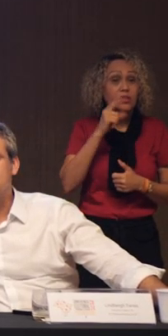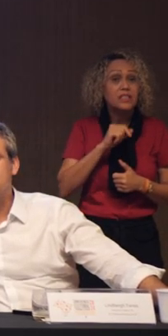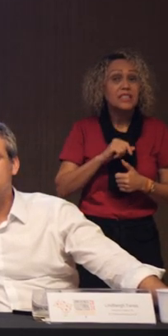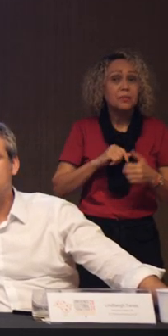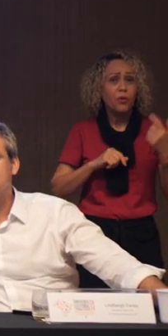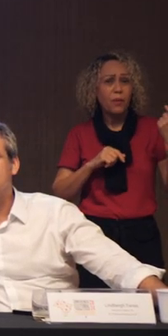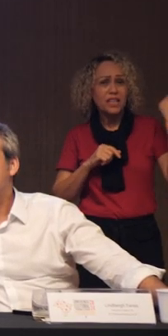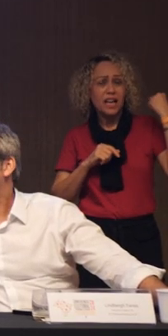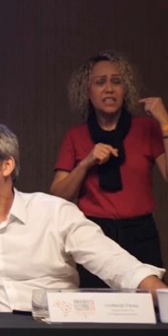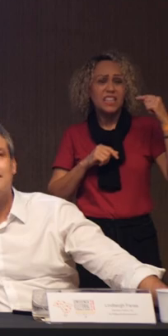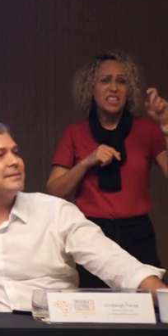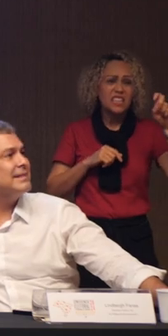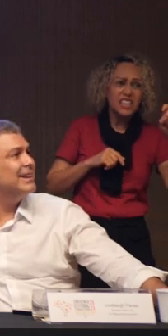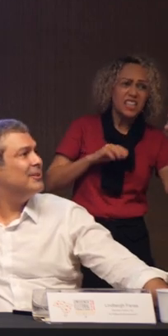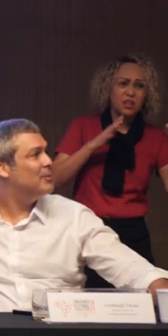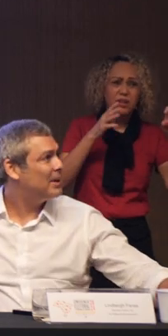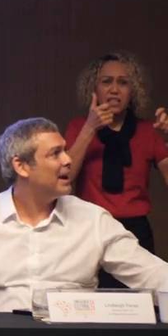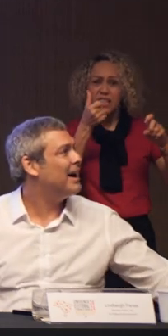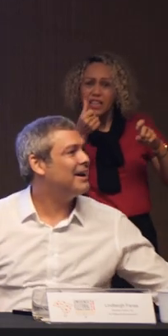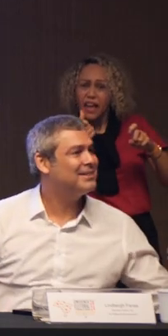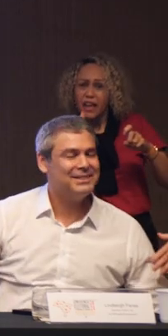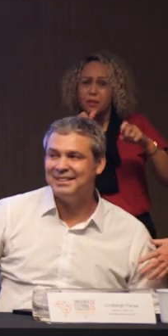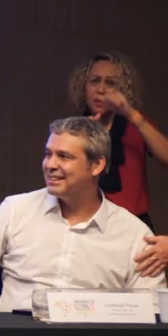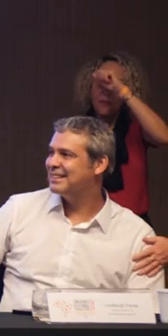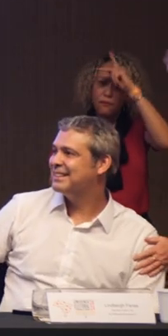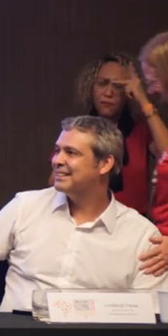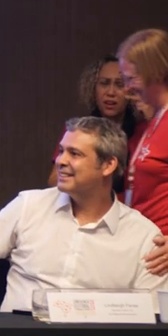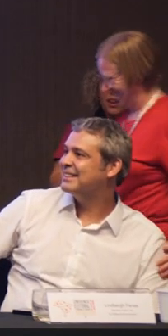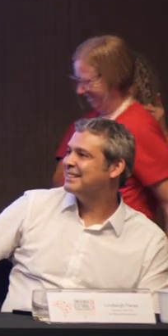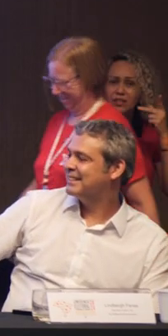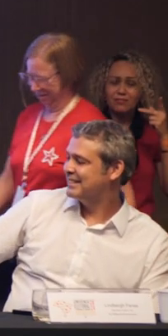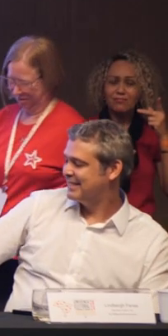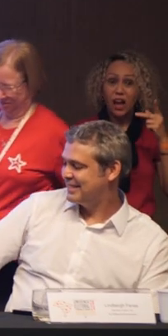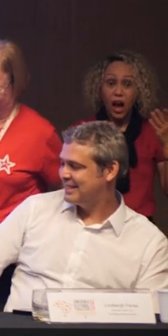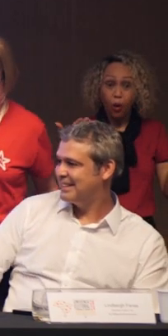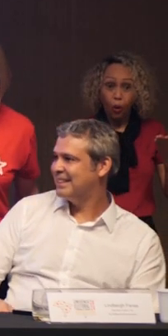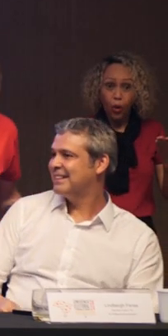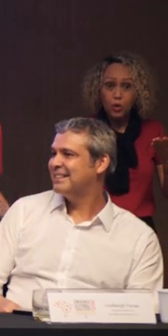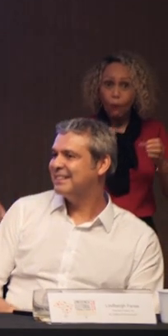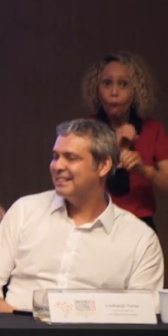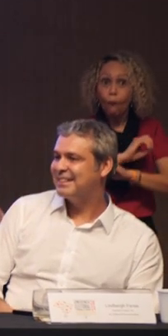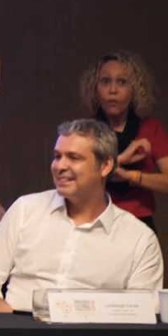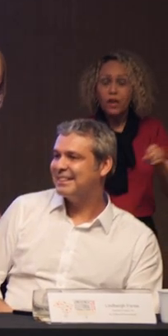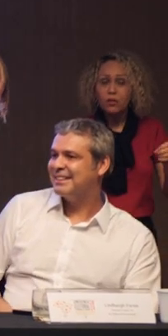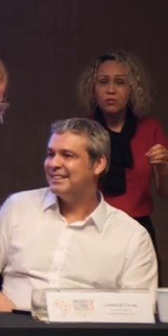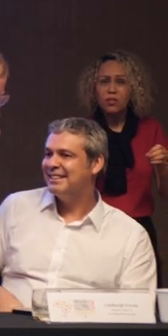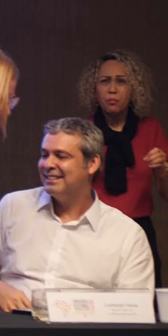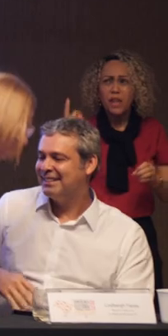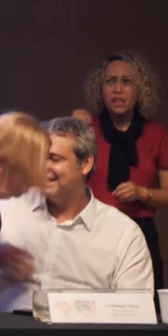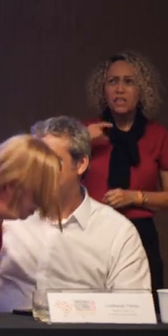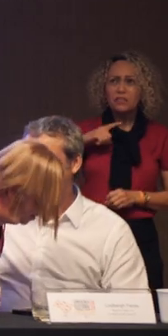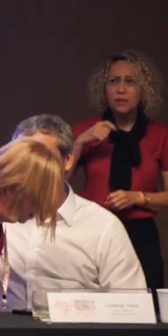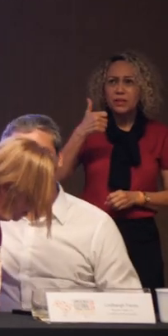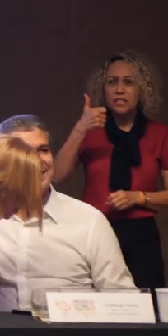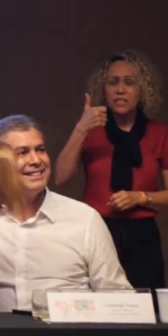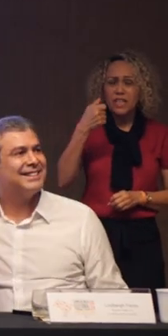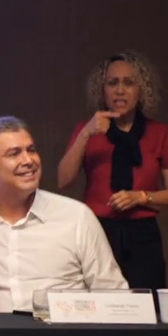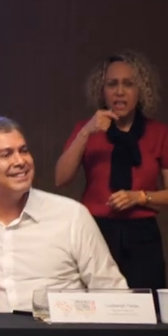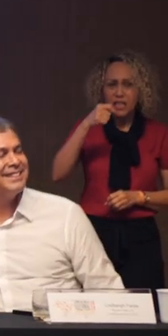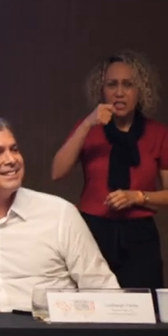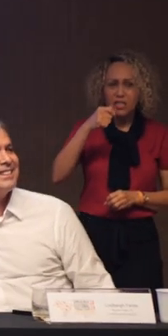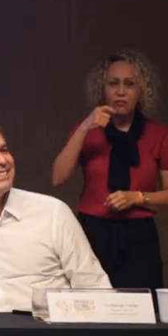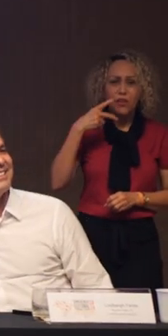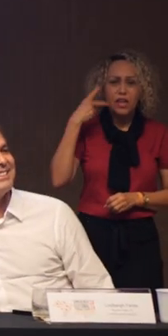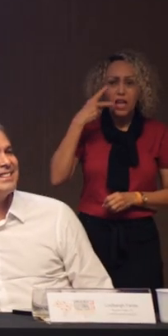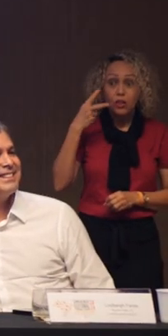nenhum. Tivemos 17 vereadores do PT, hoje só tem 2. Eu estou no 5º